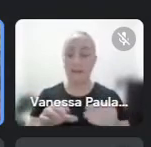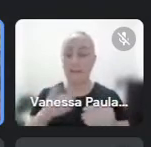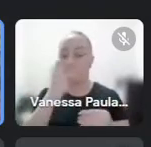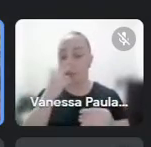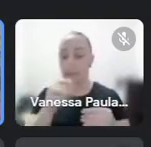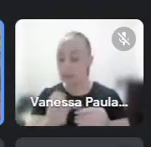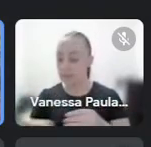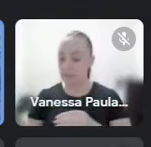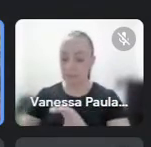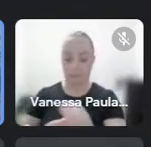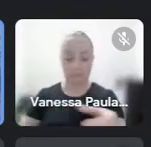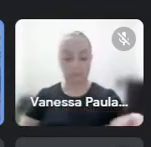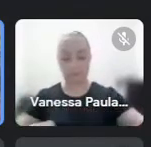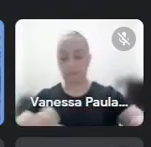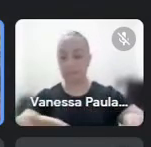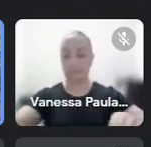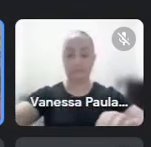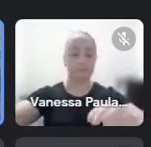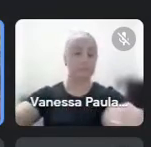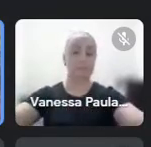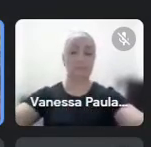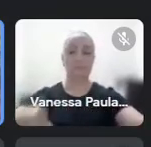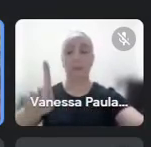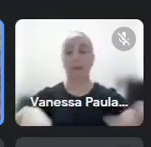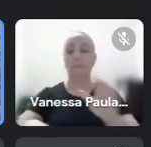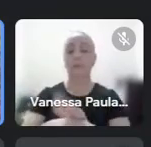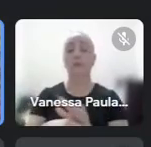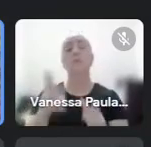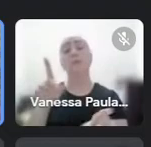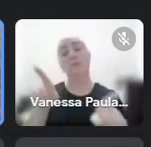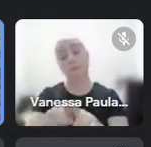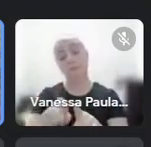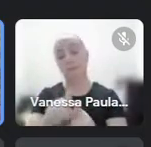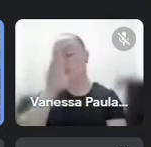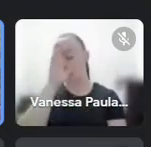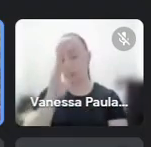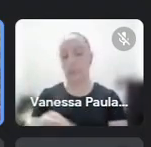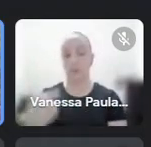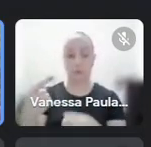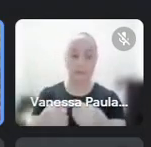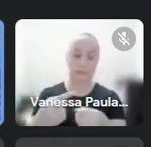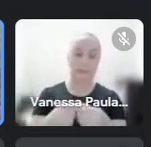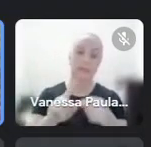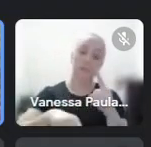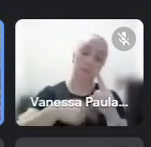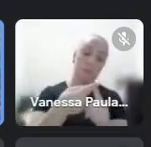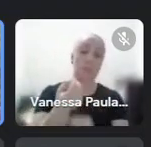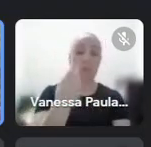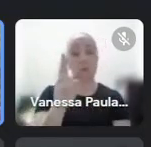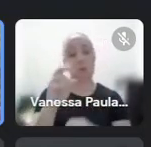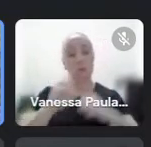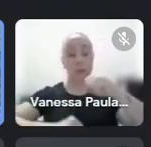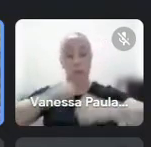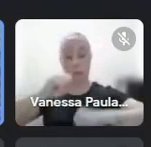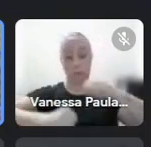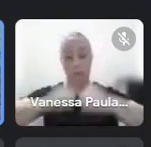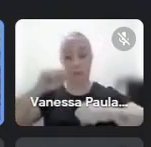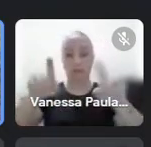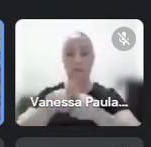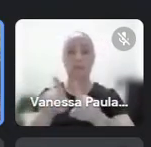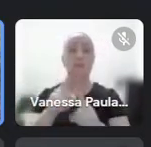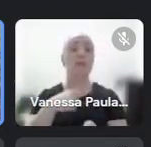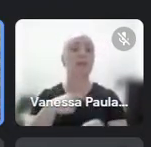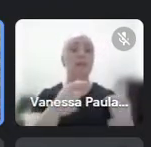siderurgias como também de esgotos da cidade. Aqui os locais, né, tem os